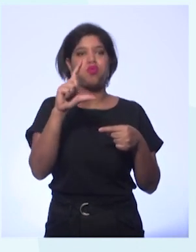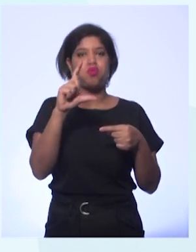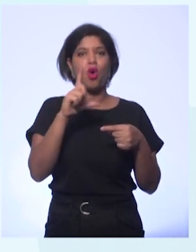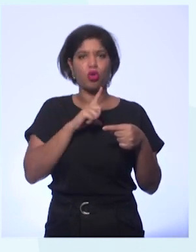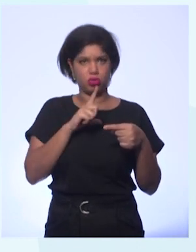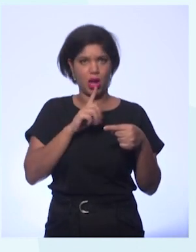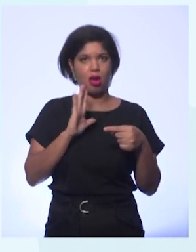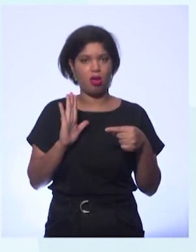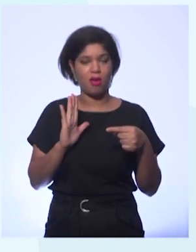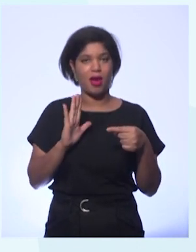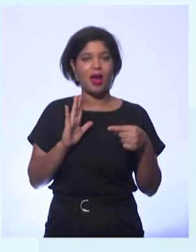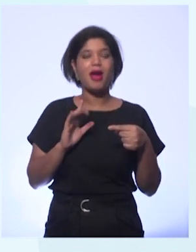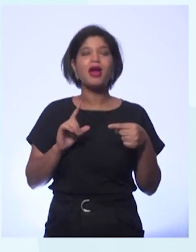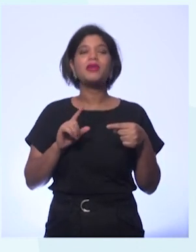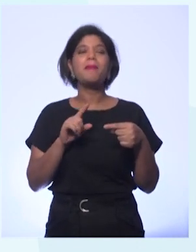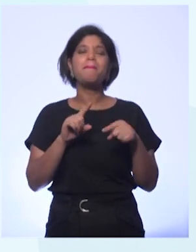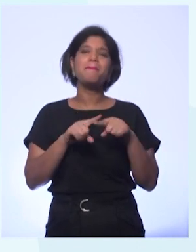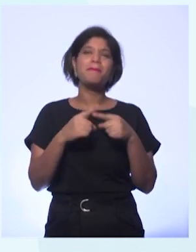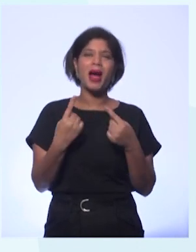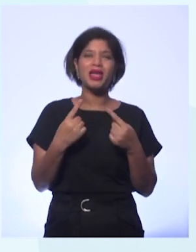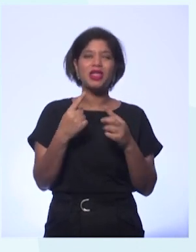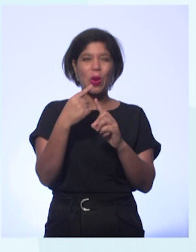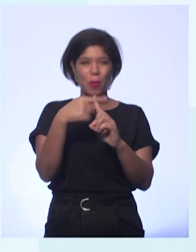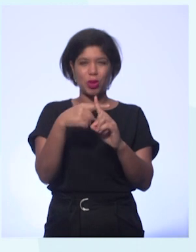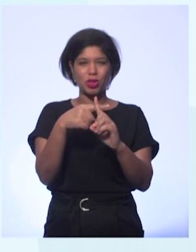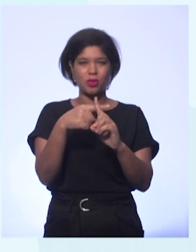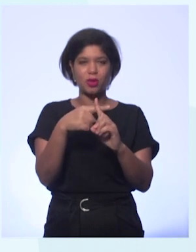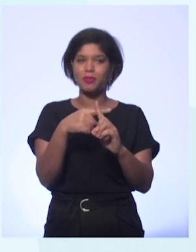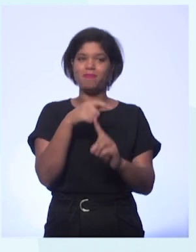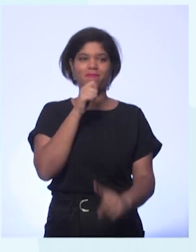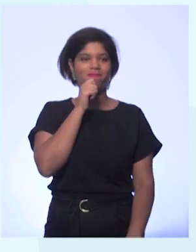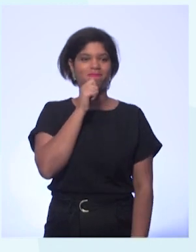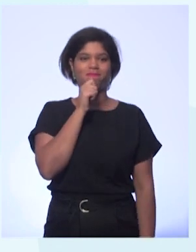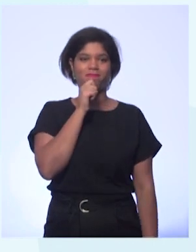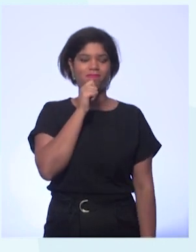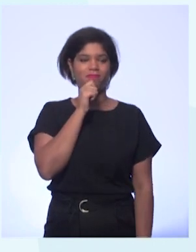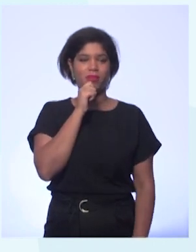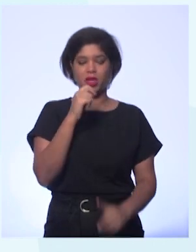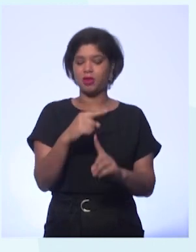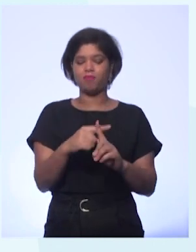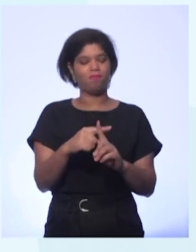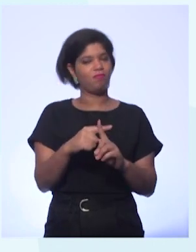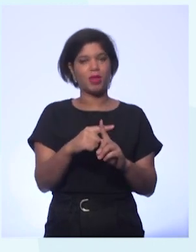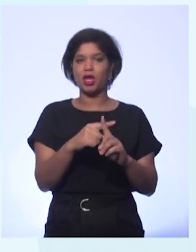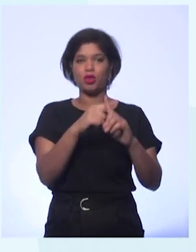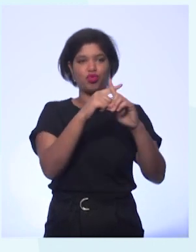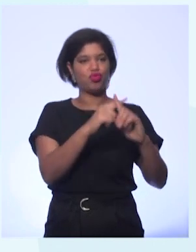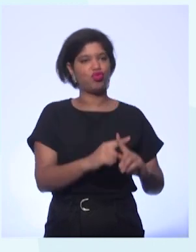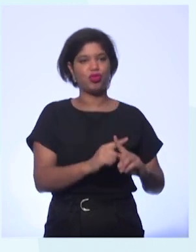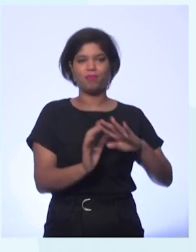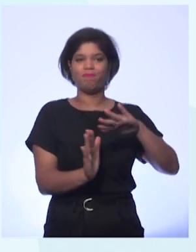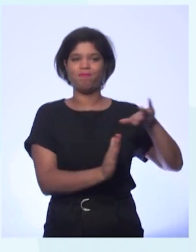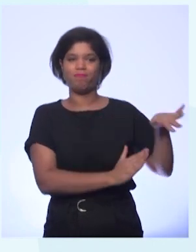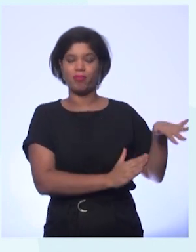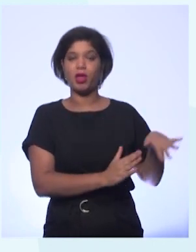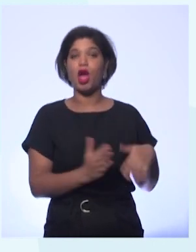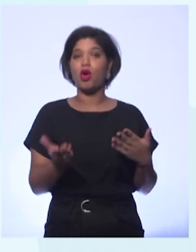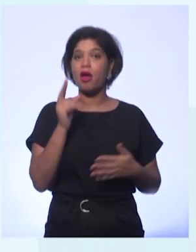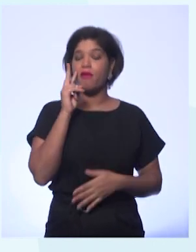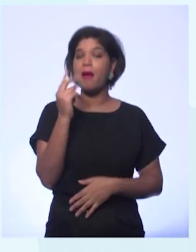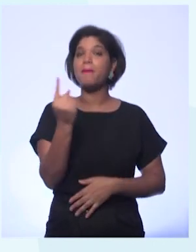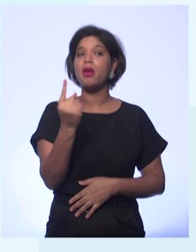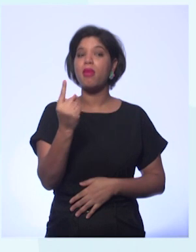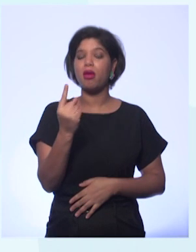nem o outro. É, só que agora não é múltiplo. Ah, peraí, então não é da tabuada? Não, não é da tabuada. Vamos olhar a primeira